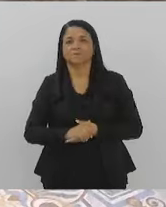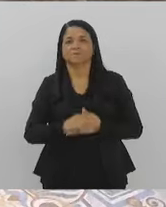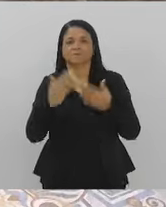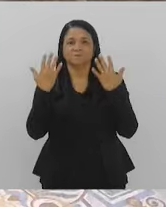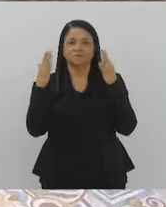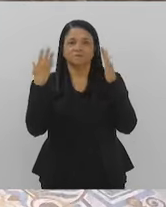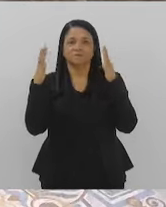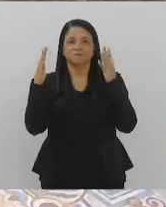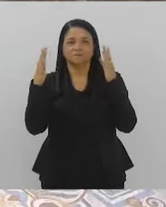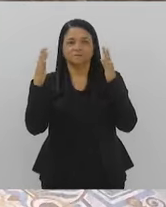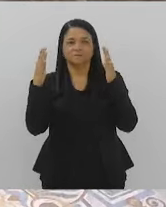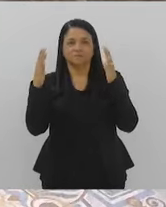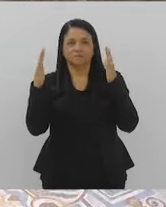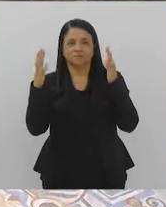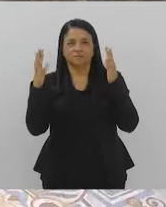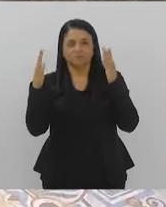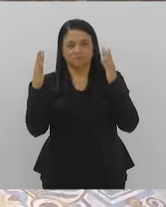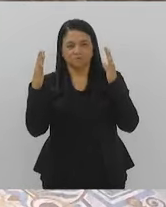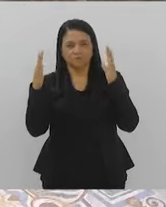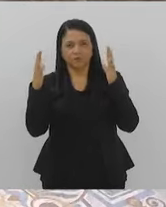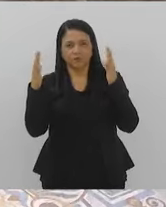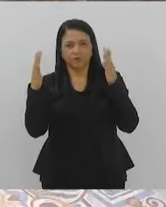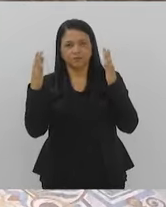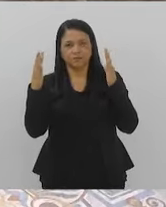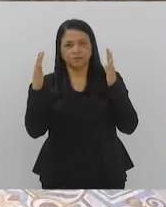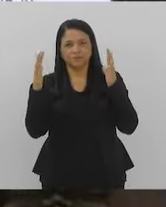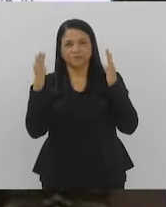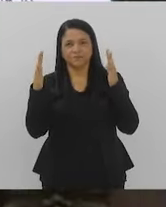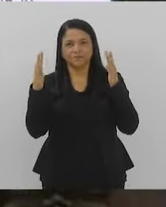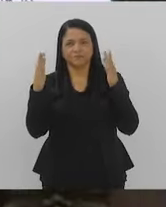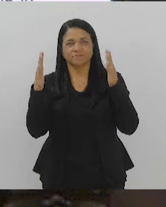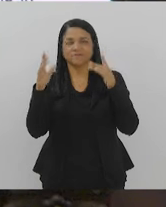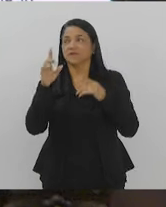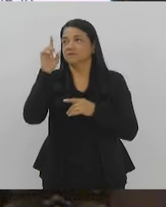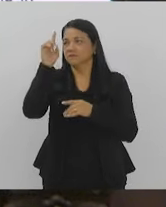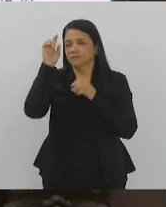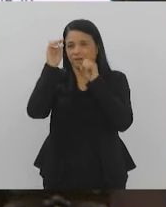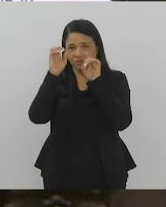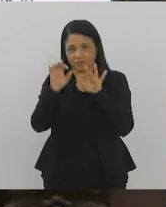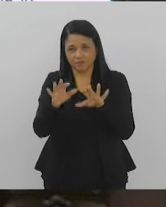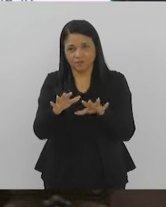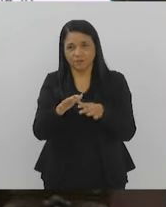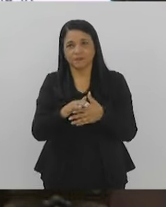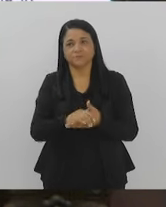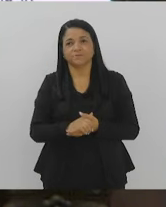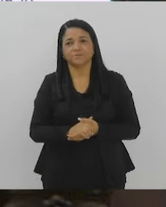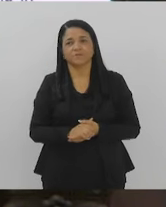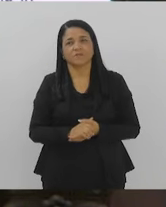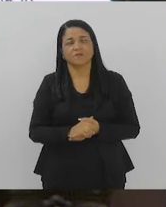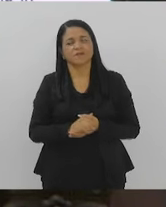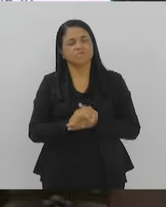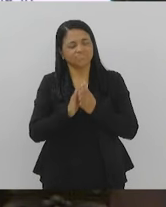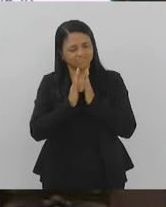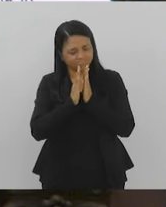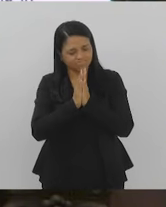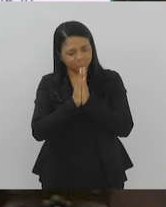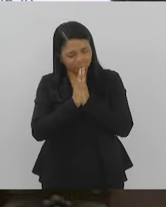Amém. Nossa pastora Fátima, Deus abençoe a senhora. Conte com as nossas orações.